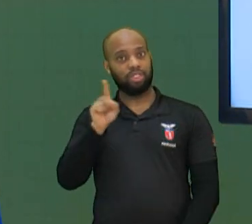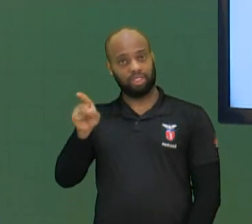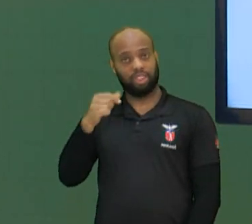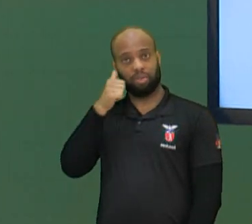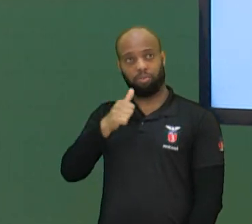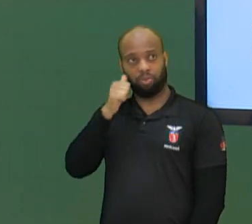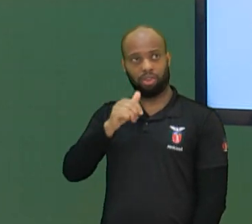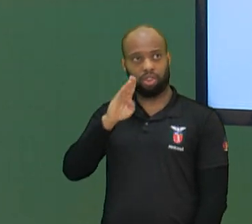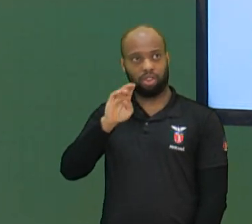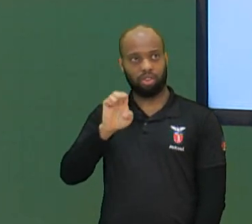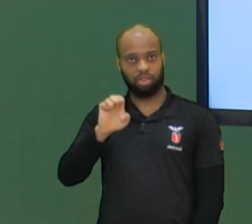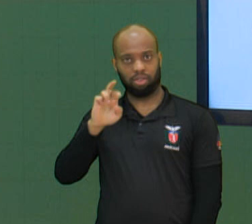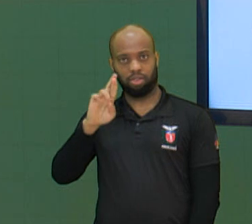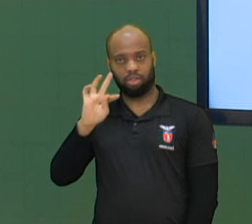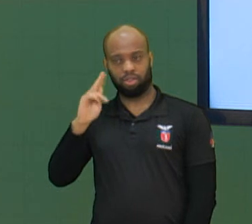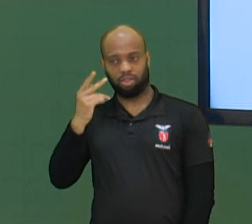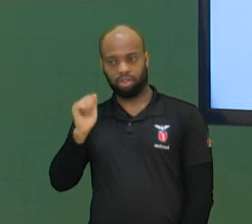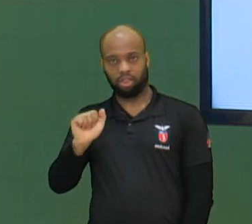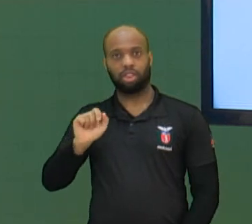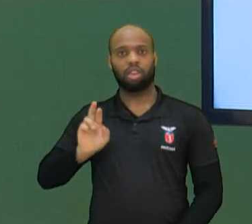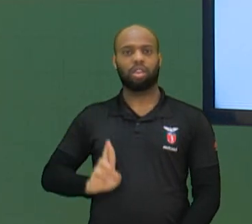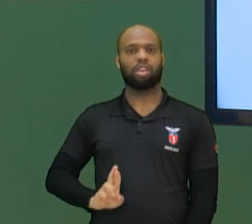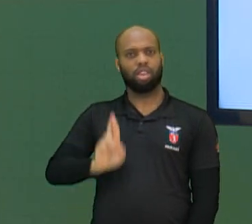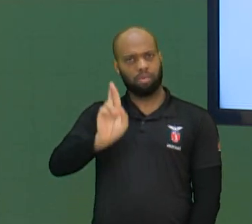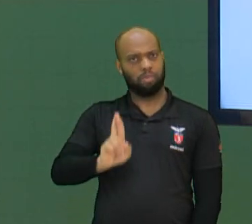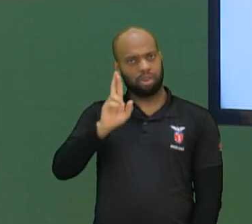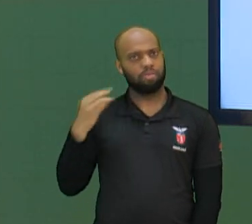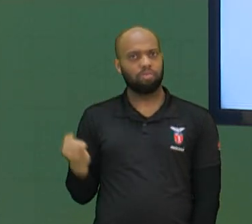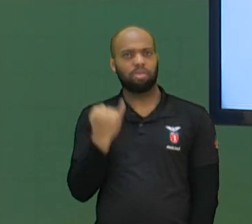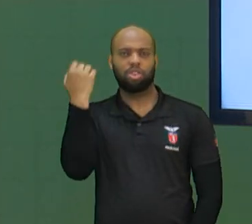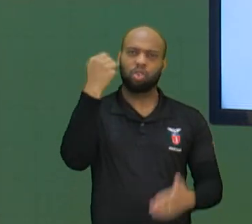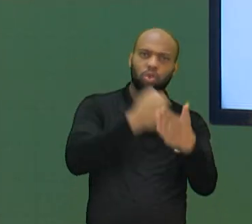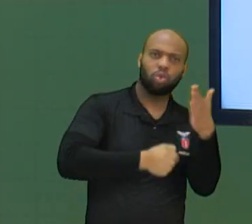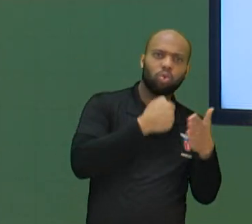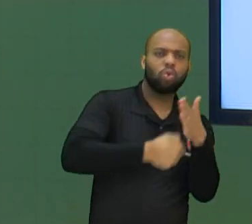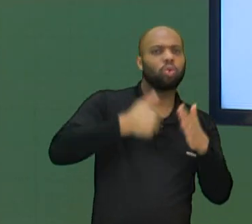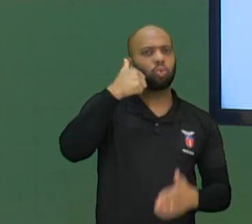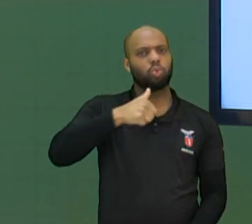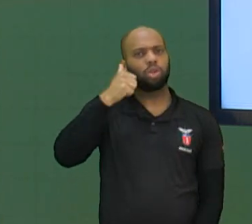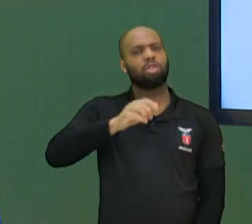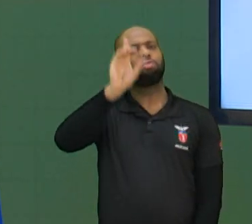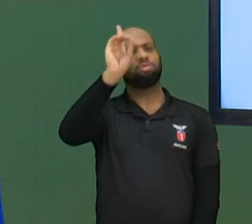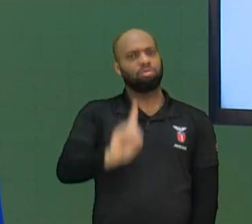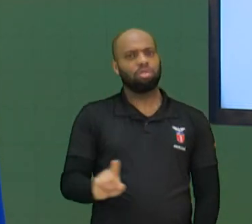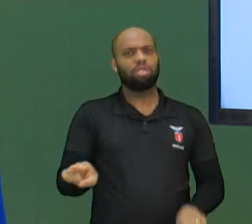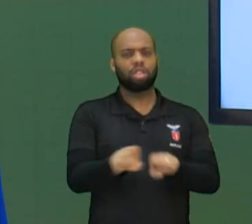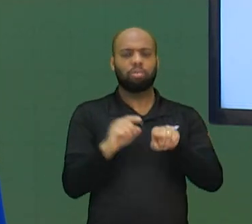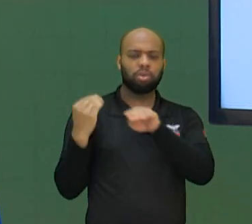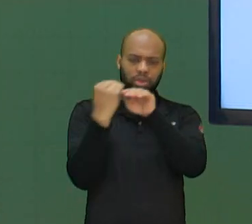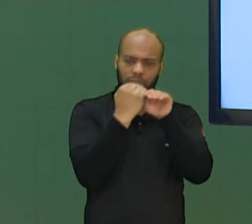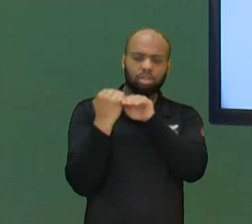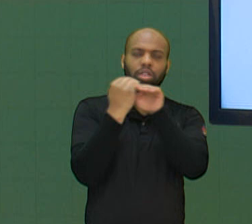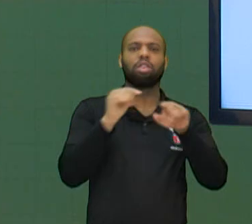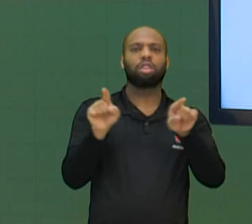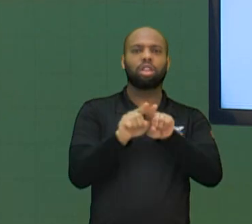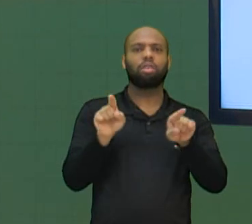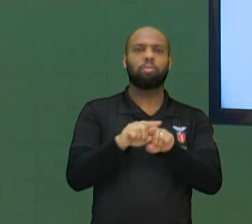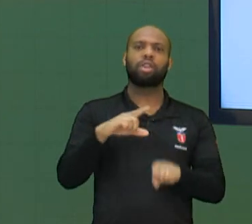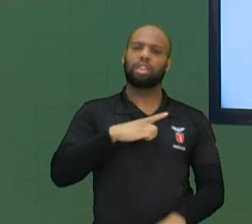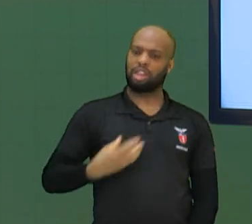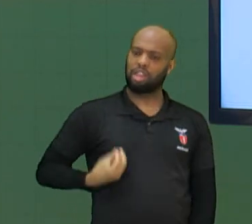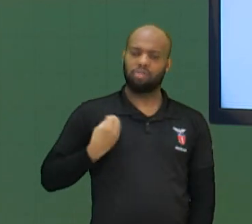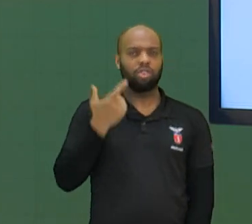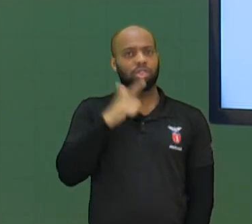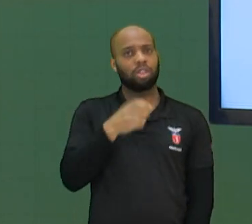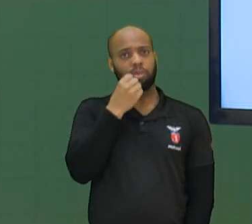Lutz representa um momento importante da luta da mulher pelos direitos, pela igualdade e pela dignidade no